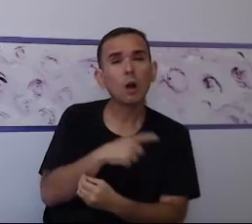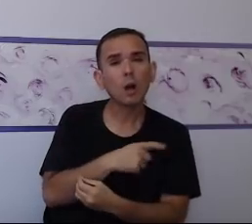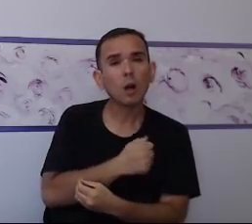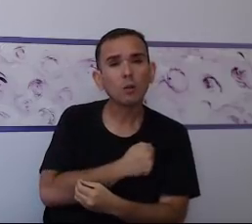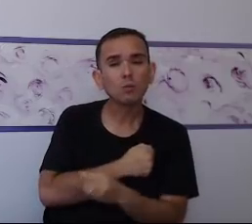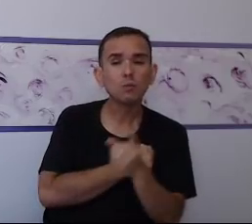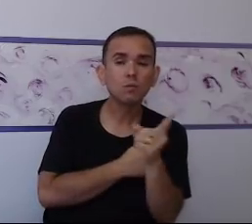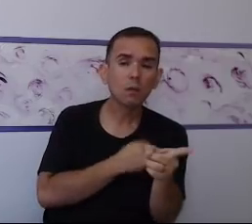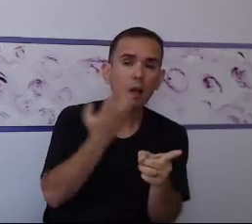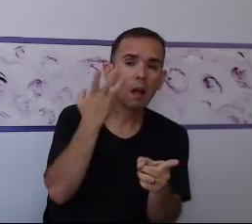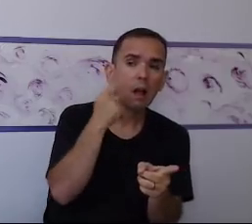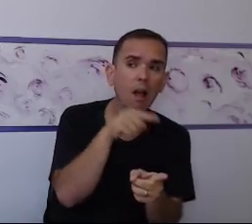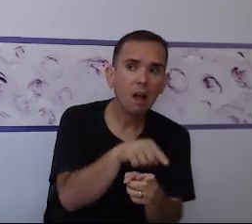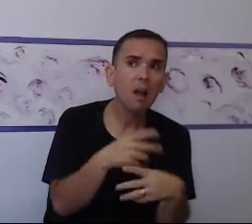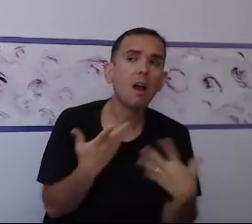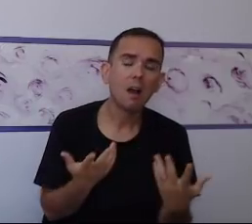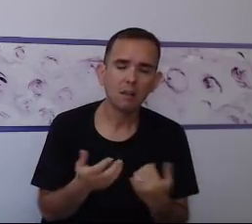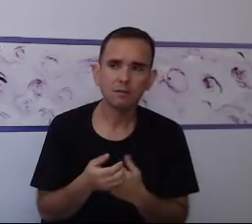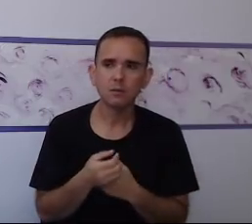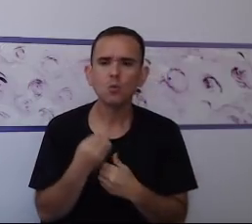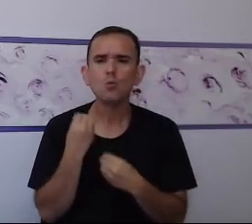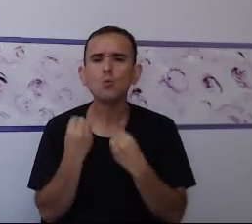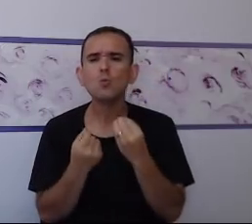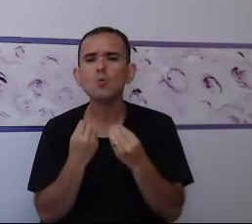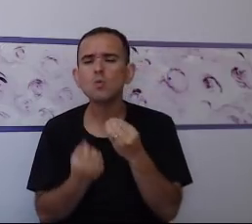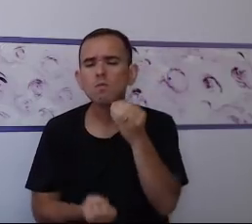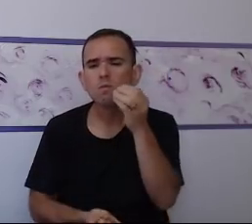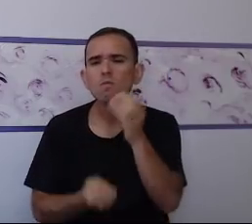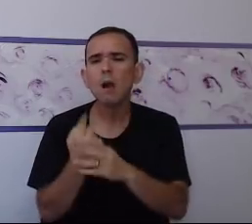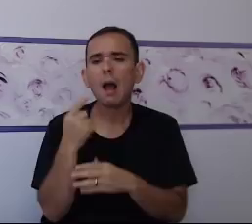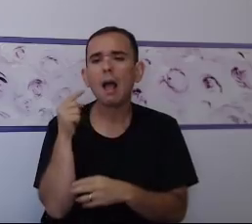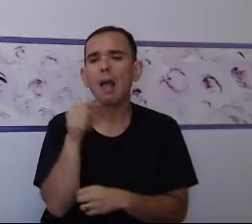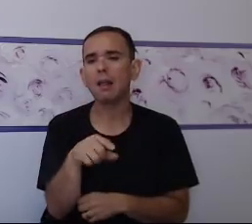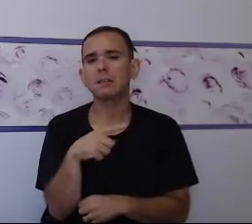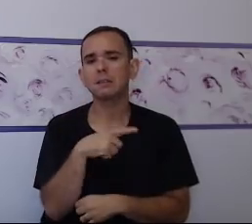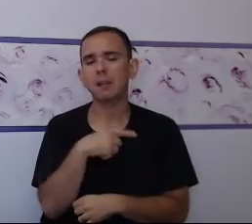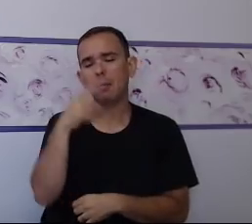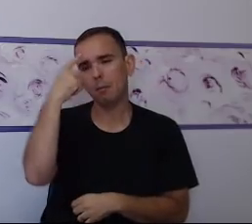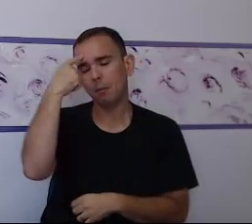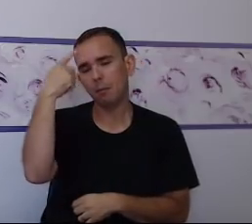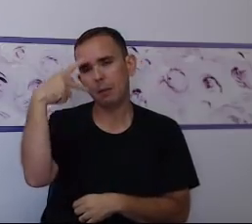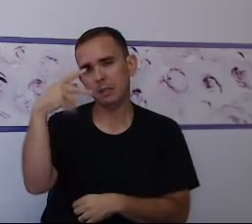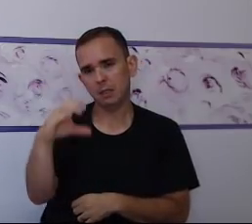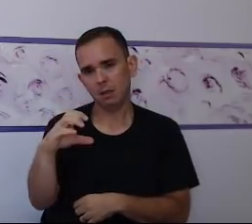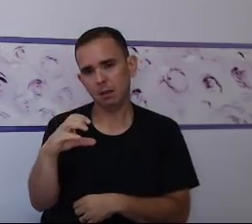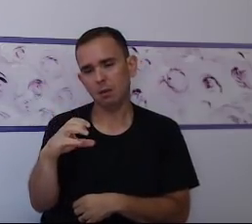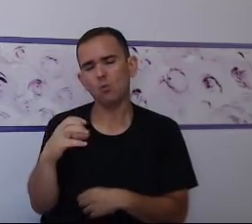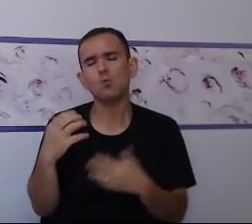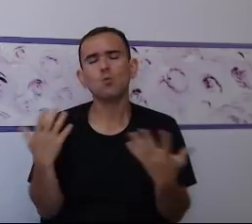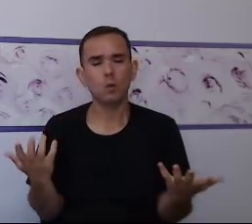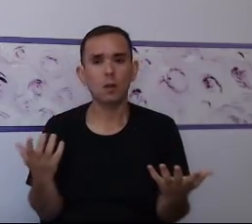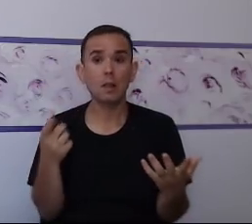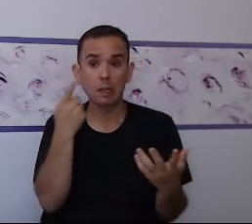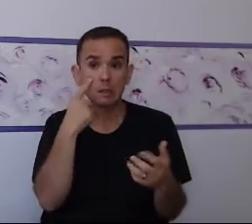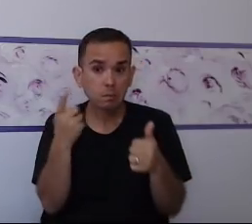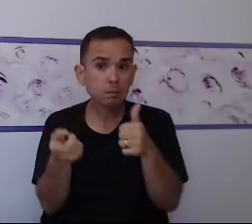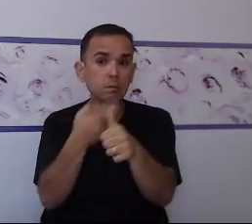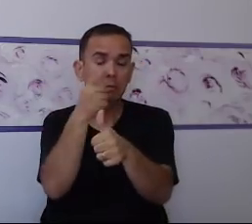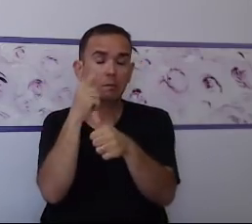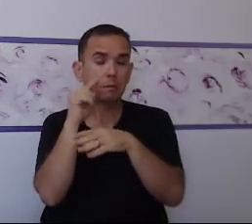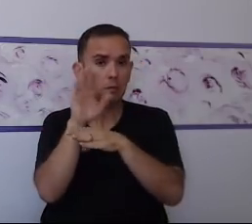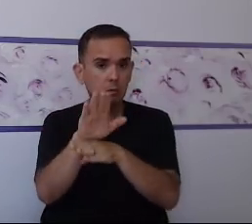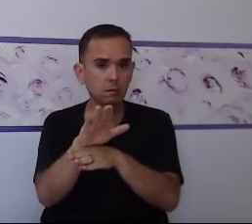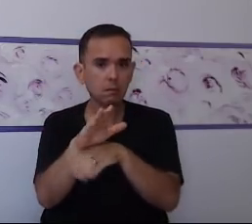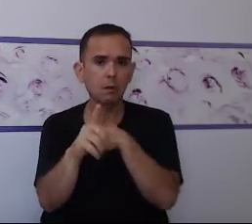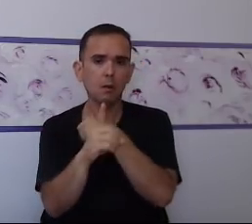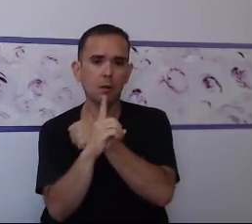aconteceu com essa criança, o que veio a trazer, a levar à paralisia cerebral. Então, nesse primeiro atendimento,